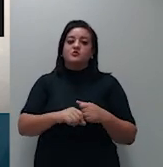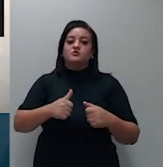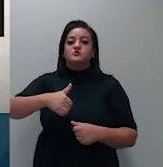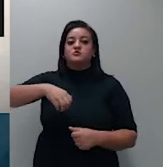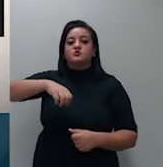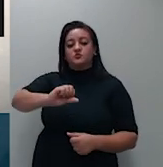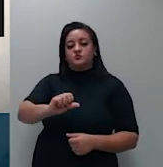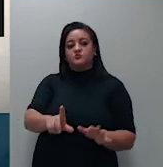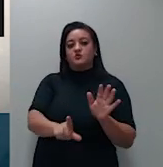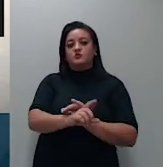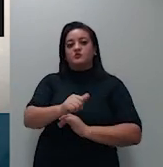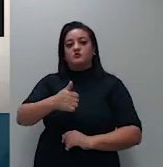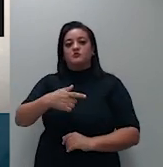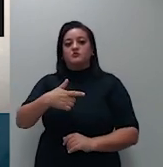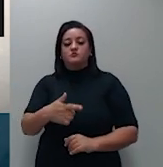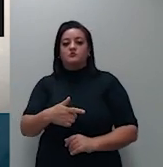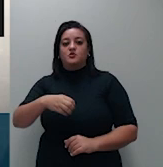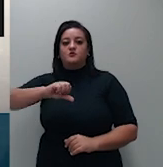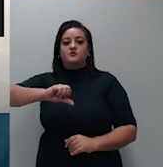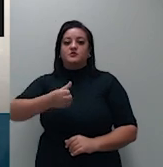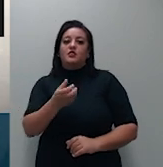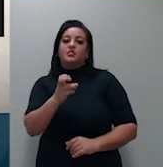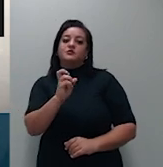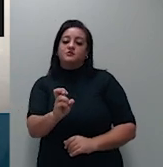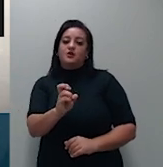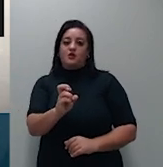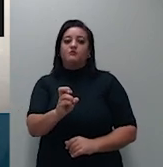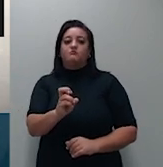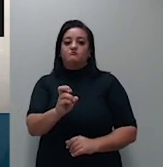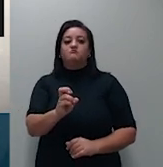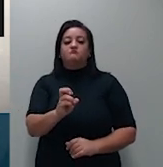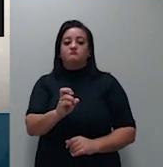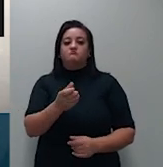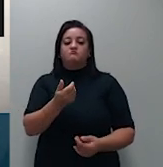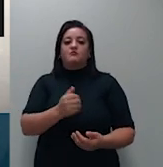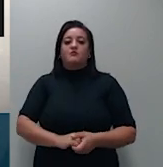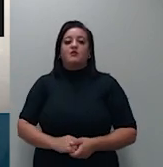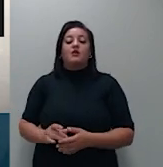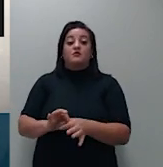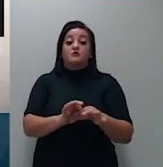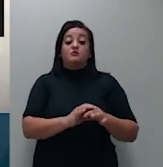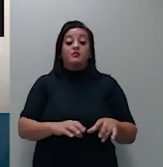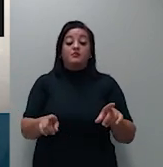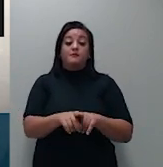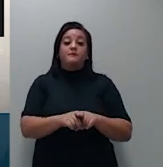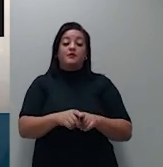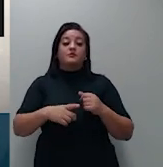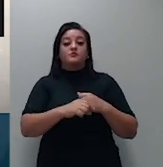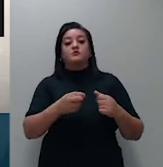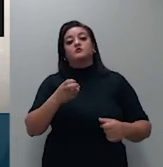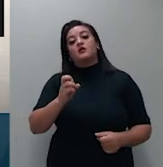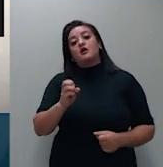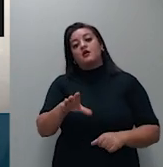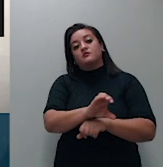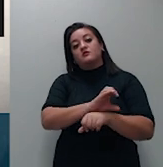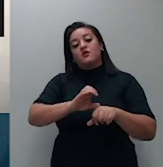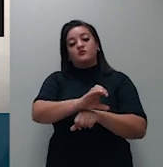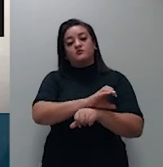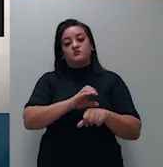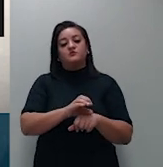lei 12965 interpretado a luz do artigo 5º da Constituição Federal